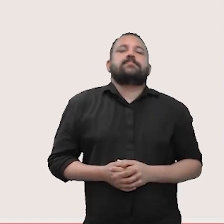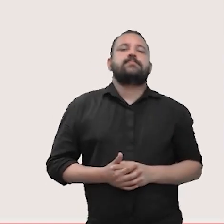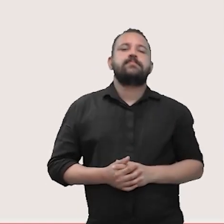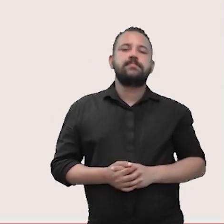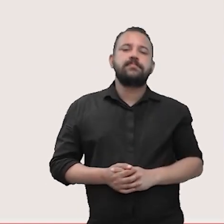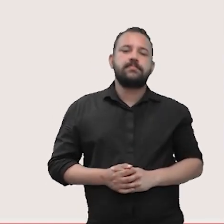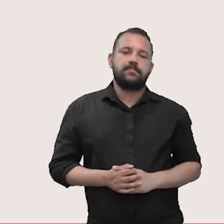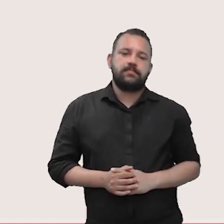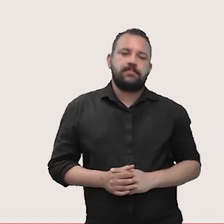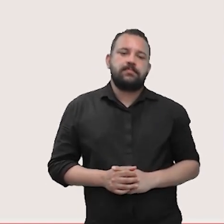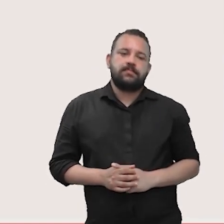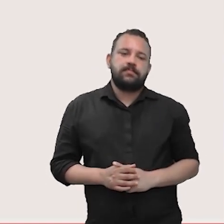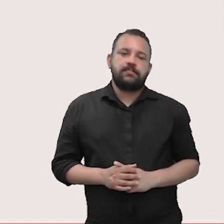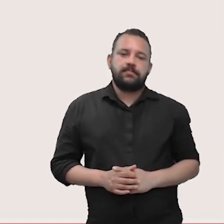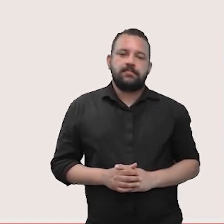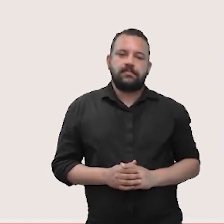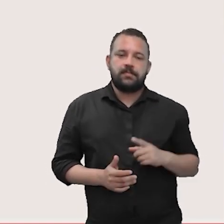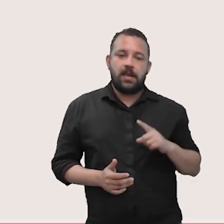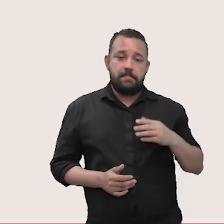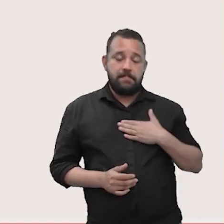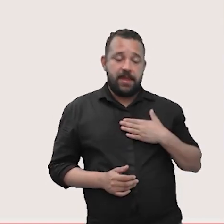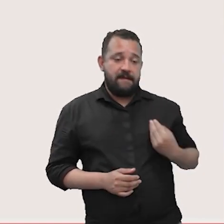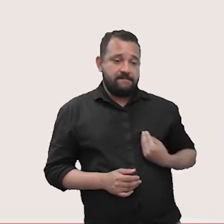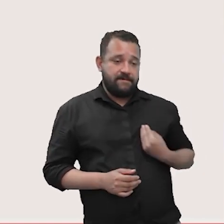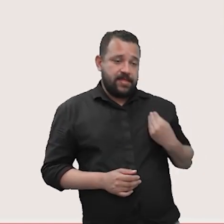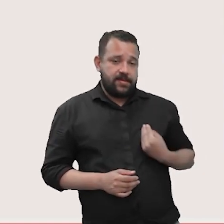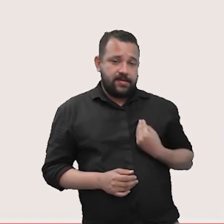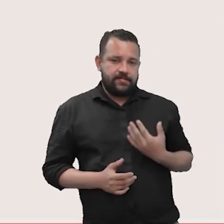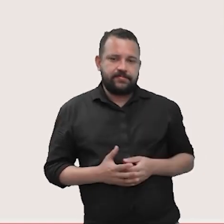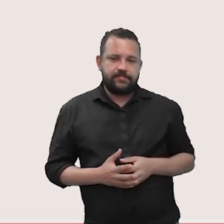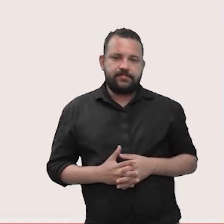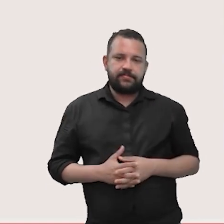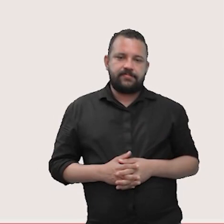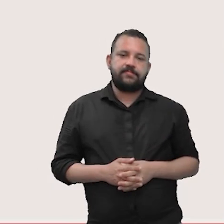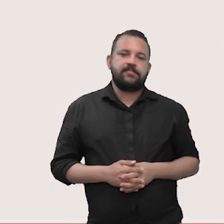Minha vida. Ó, minha, novamente.